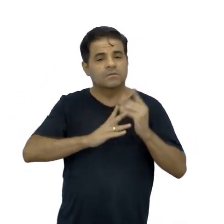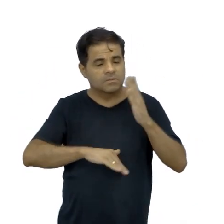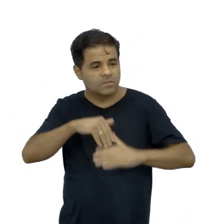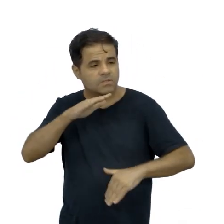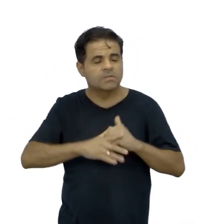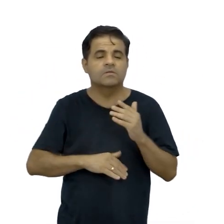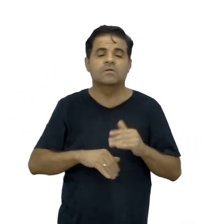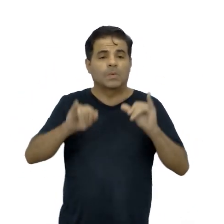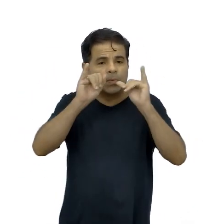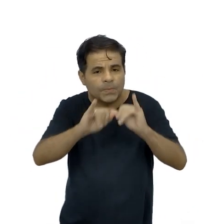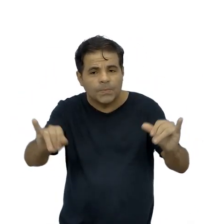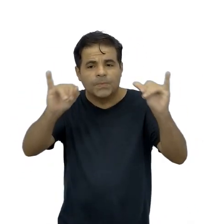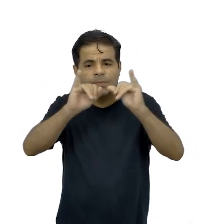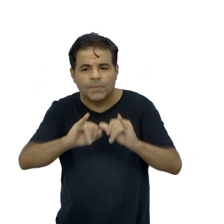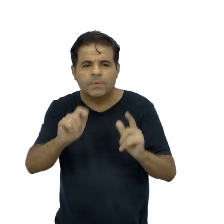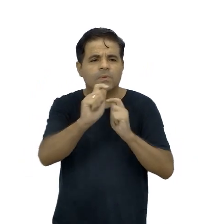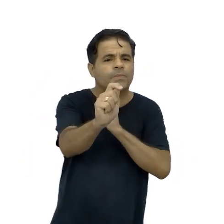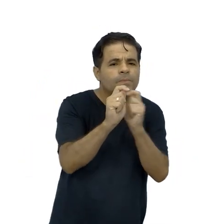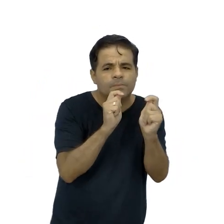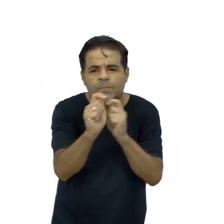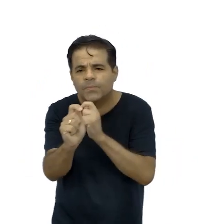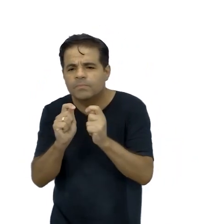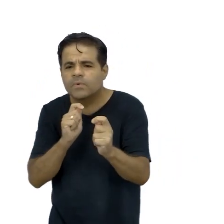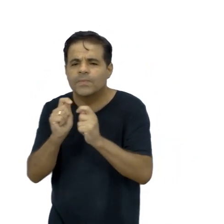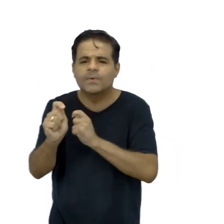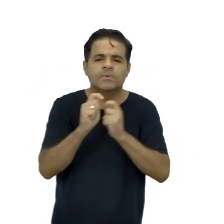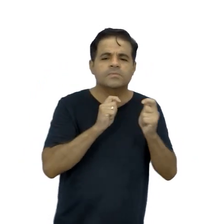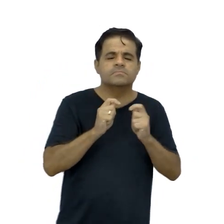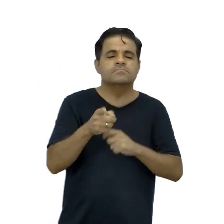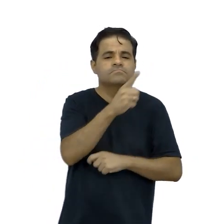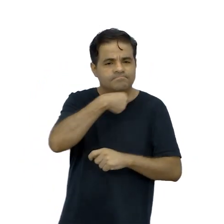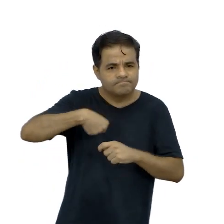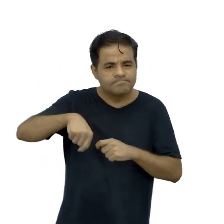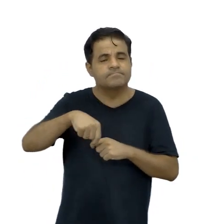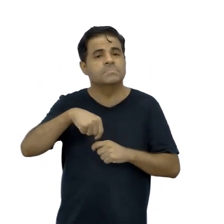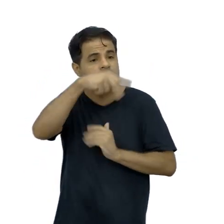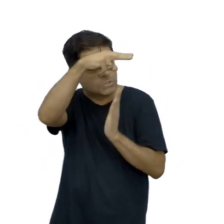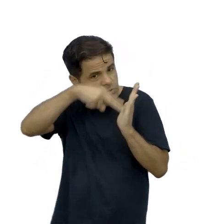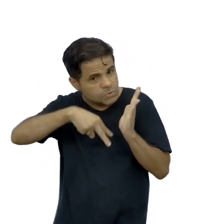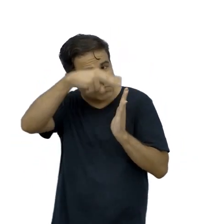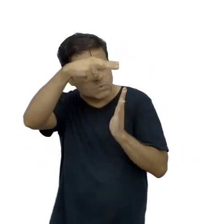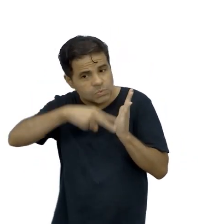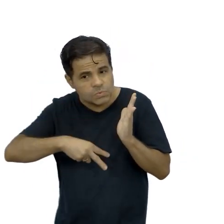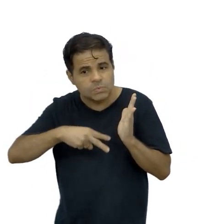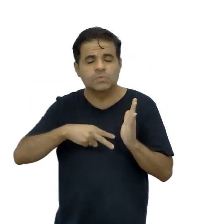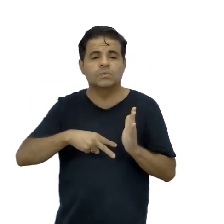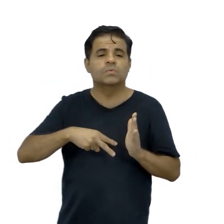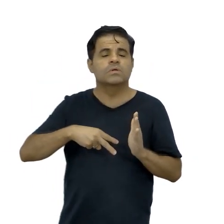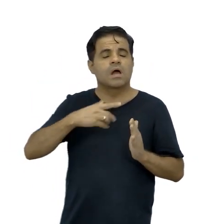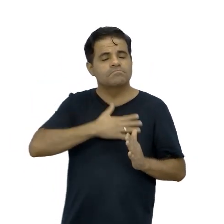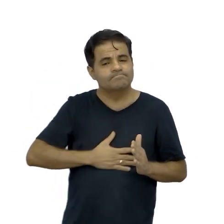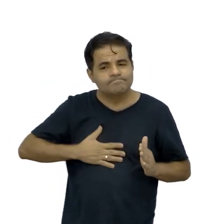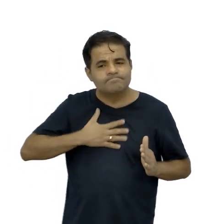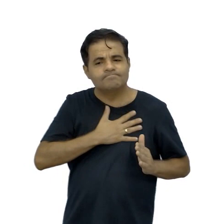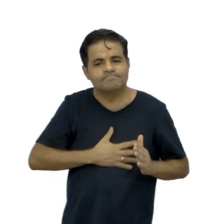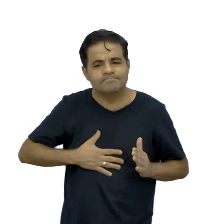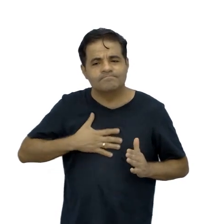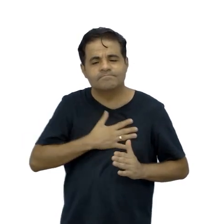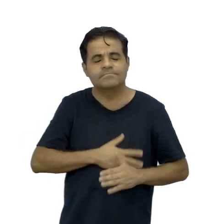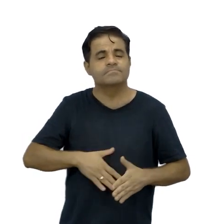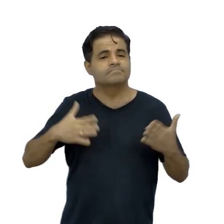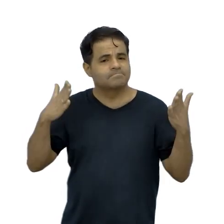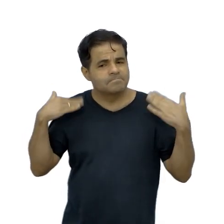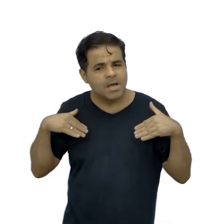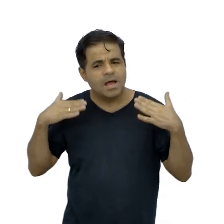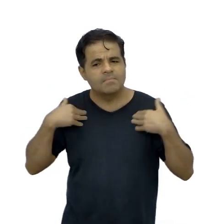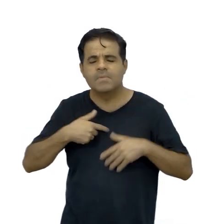a notícia, a reportagem, o texto científico. Nós também fazemos a leitura para deleitar e para se